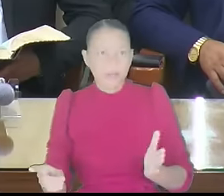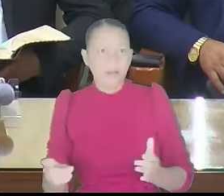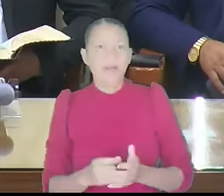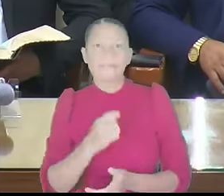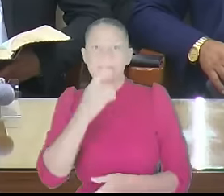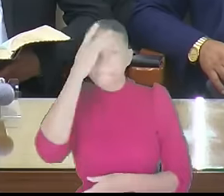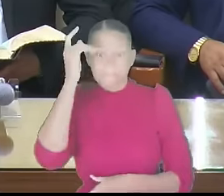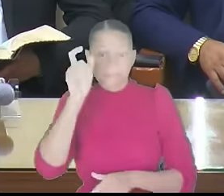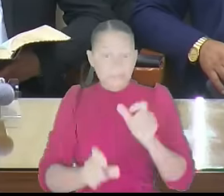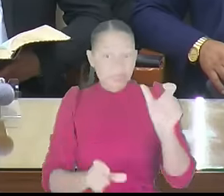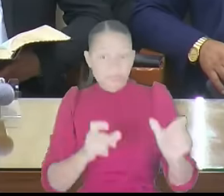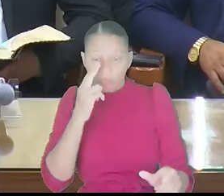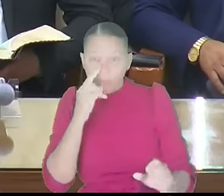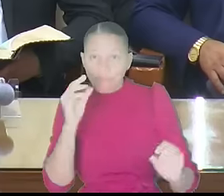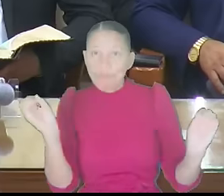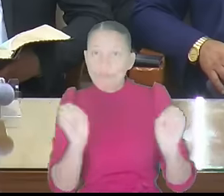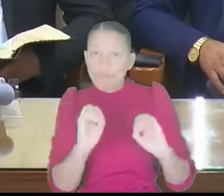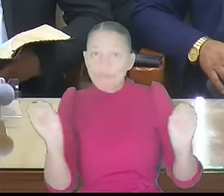pessoa não crente.